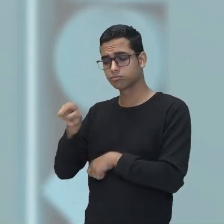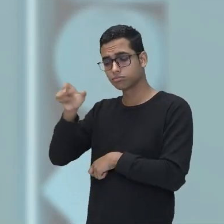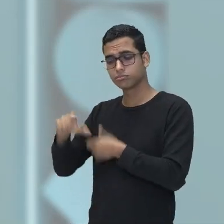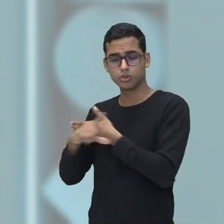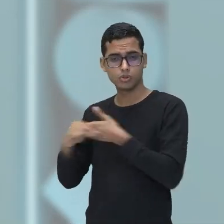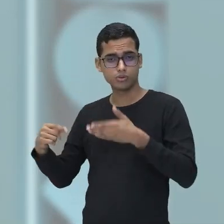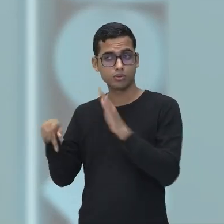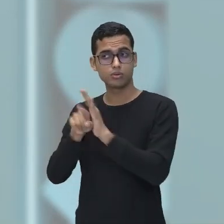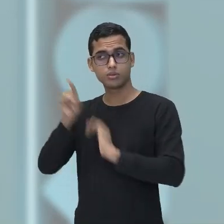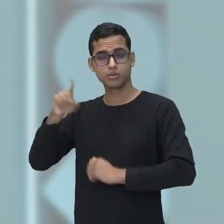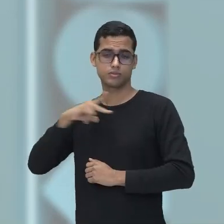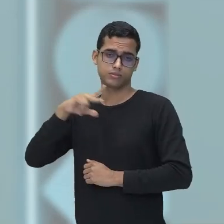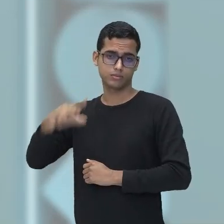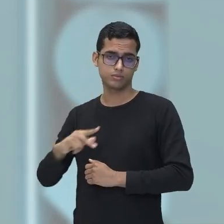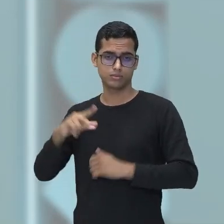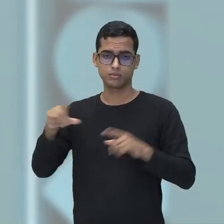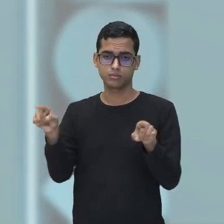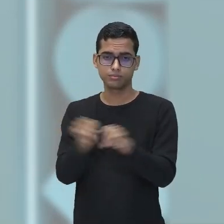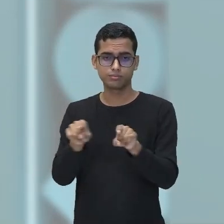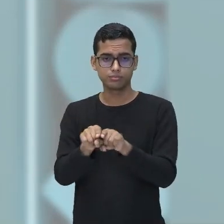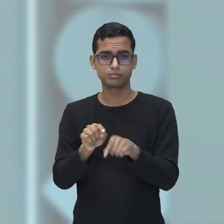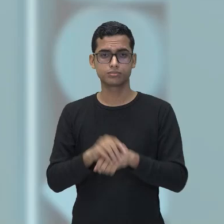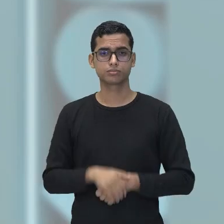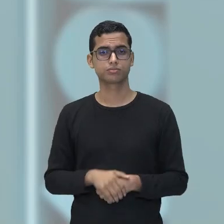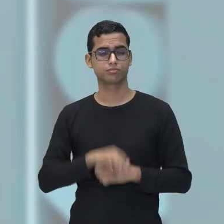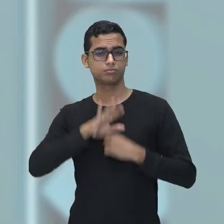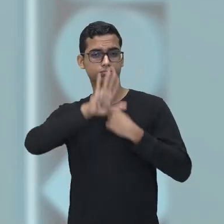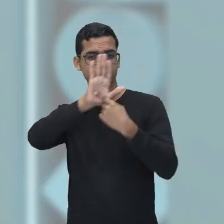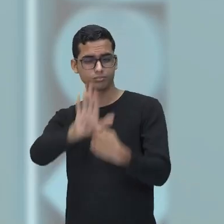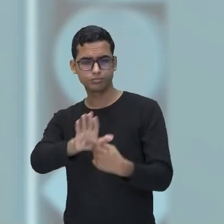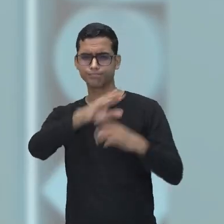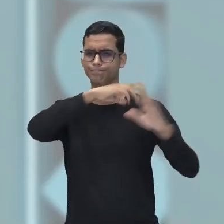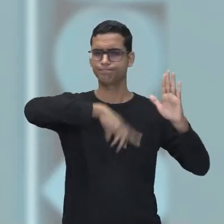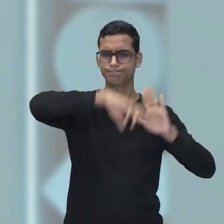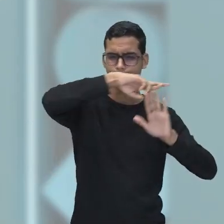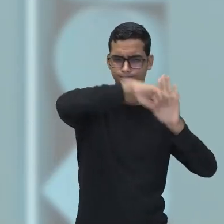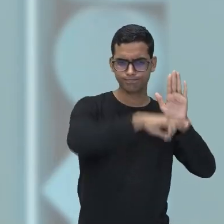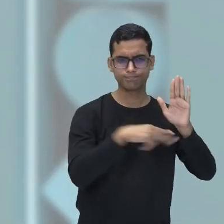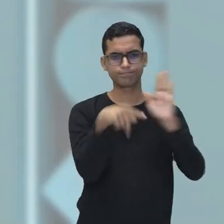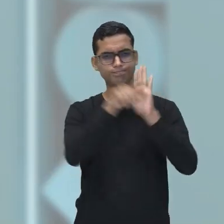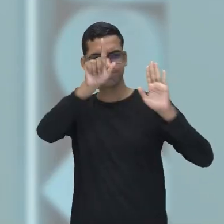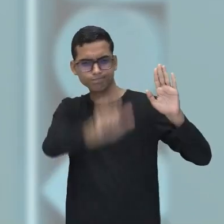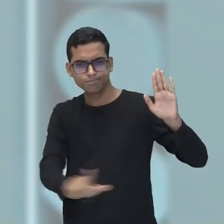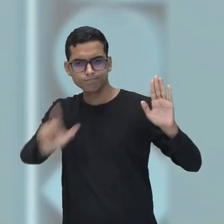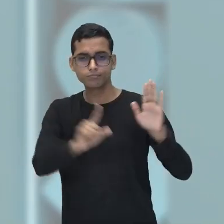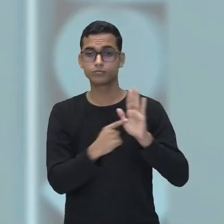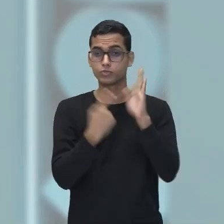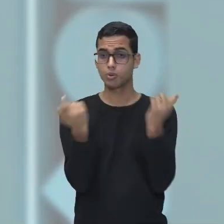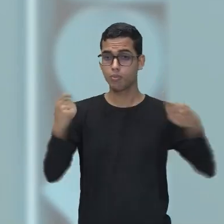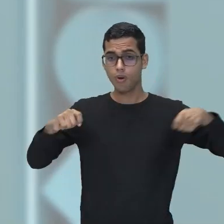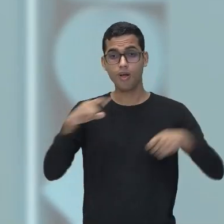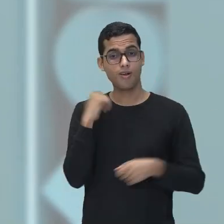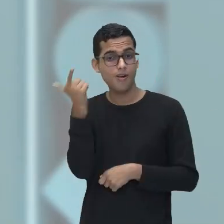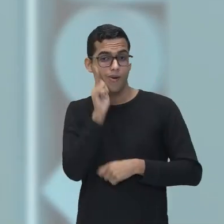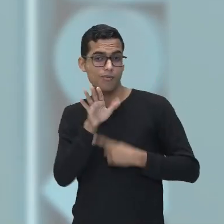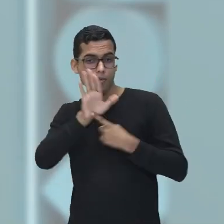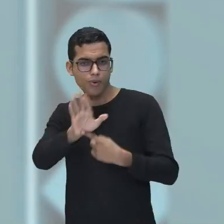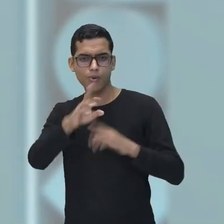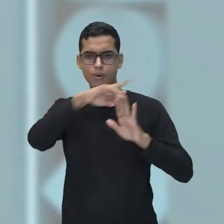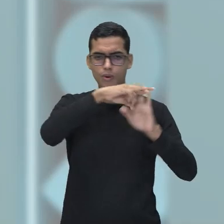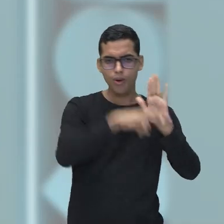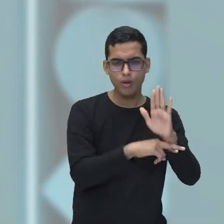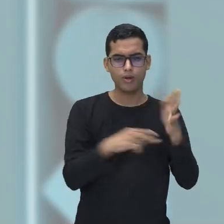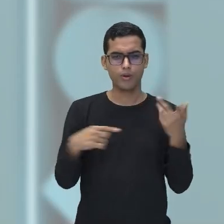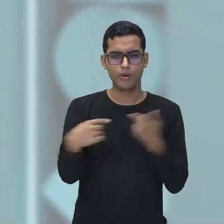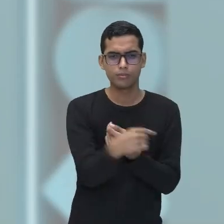na verdade, quando você transgride regras, e a literatura é um espaço que permite essa transgressão de padrões e